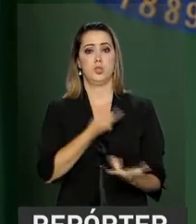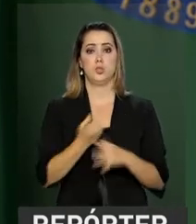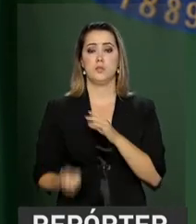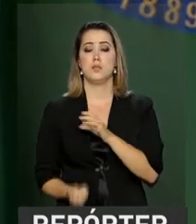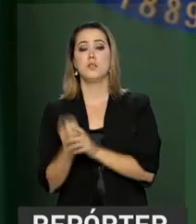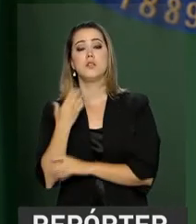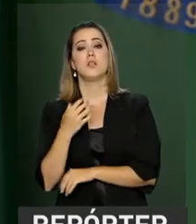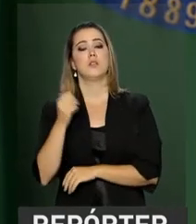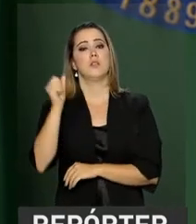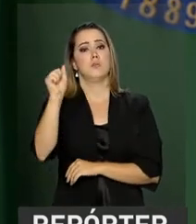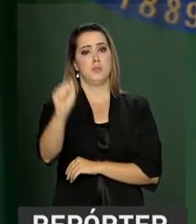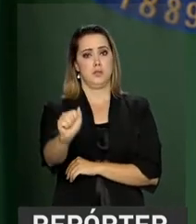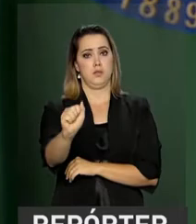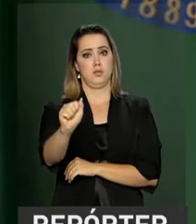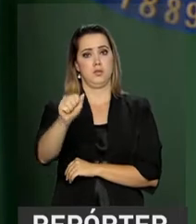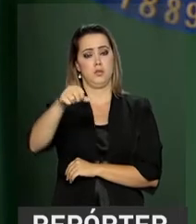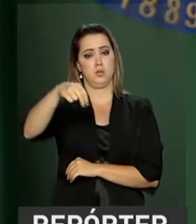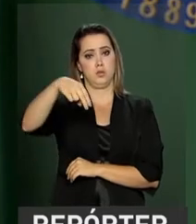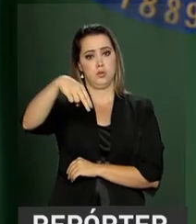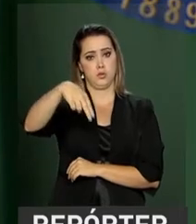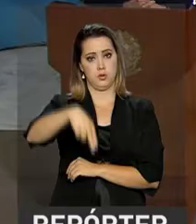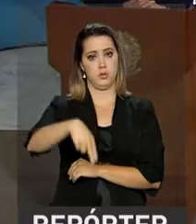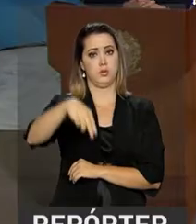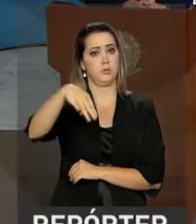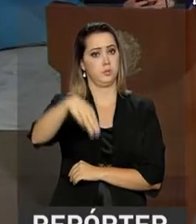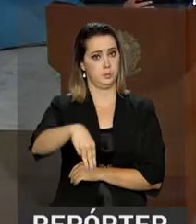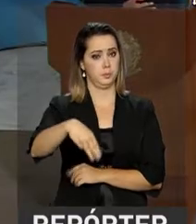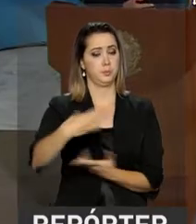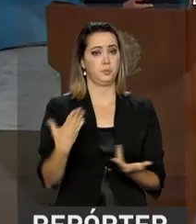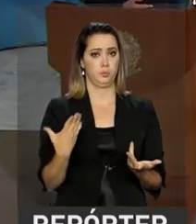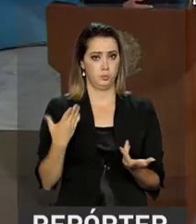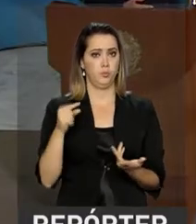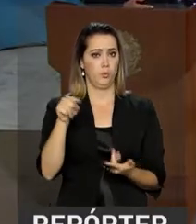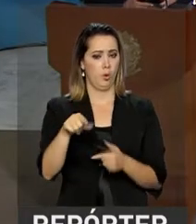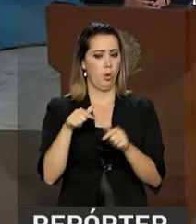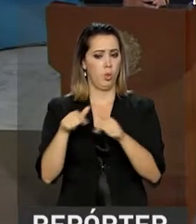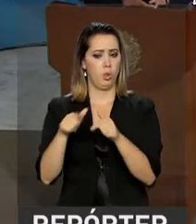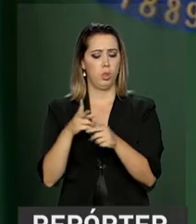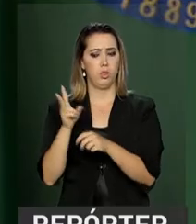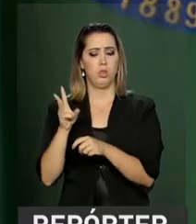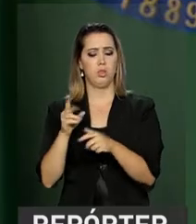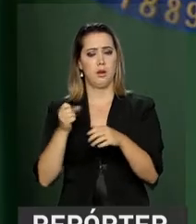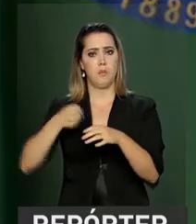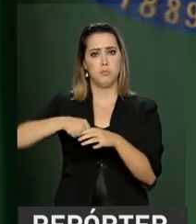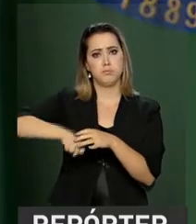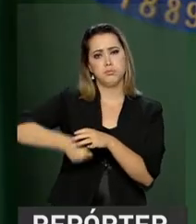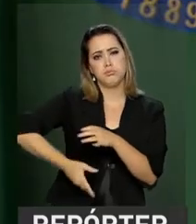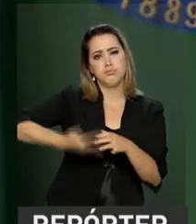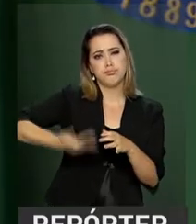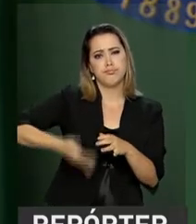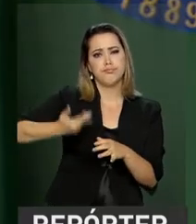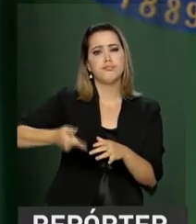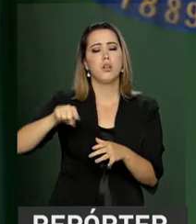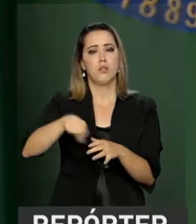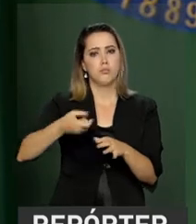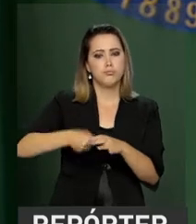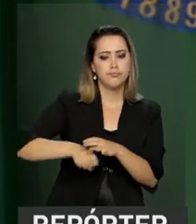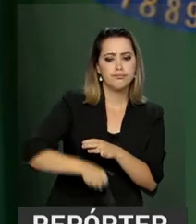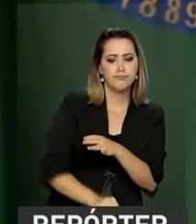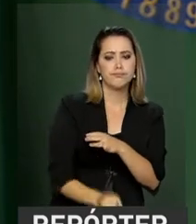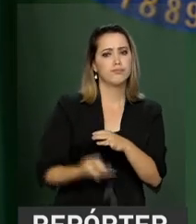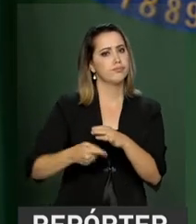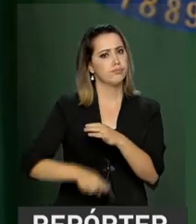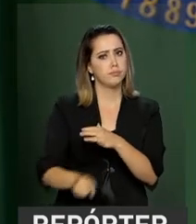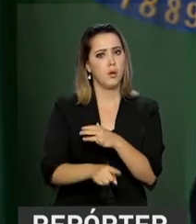a agência nacional de mineração a atividade mineradora transforma os recursos